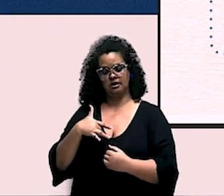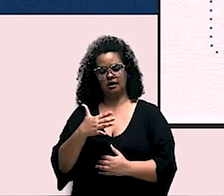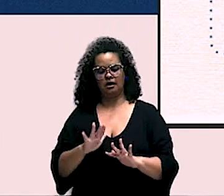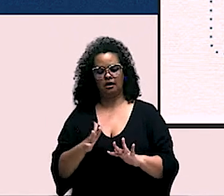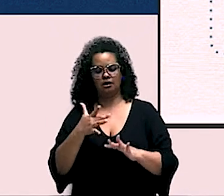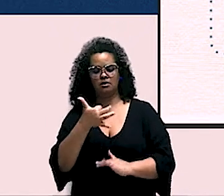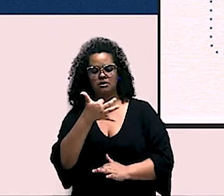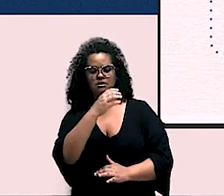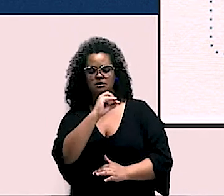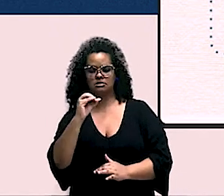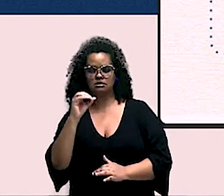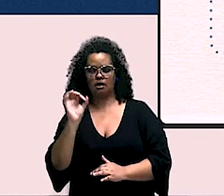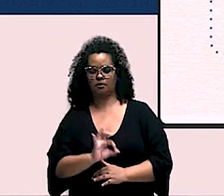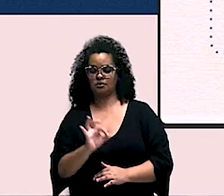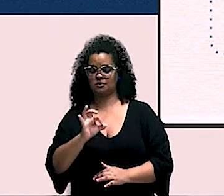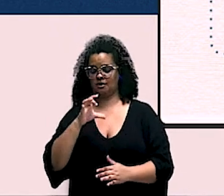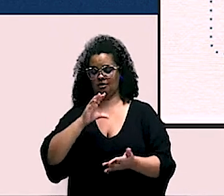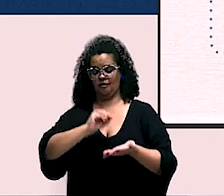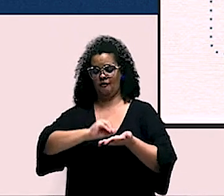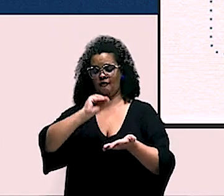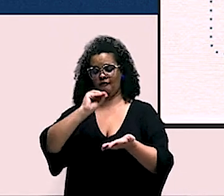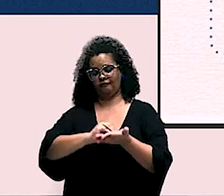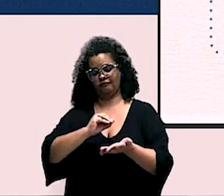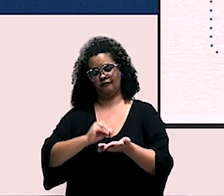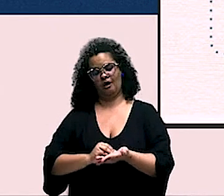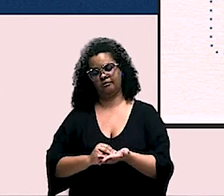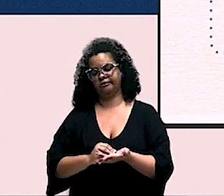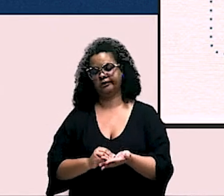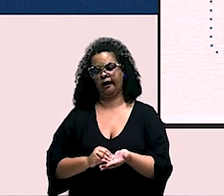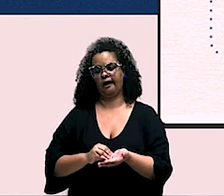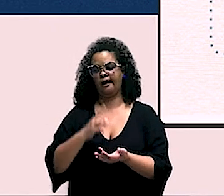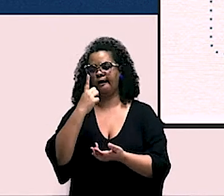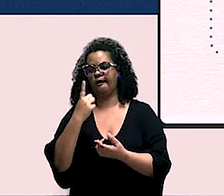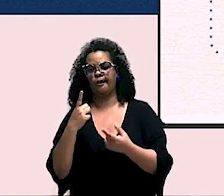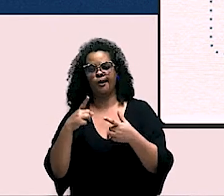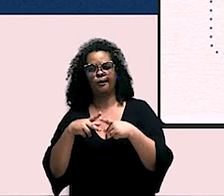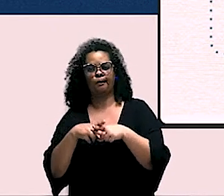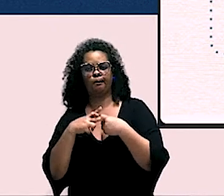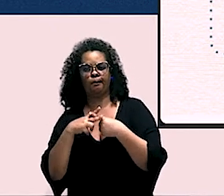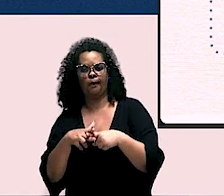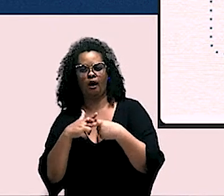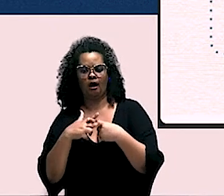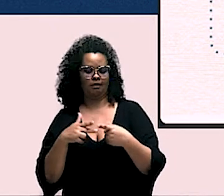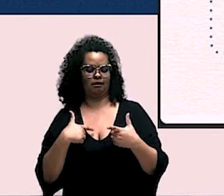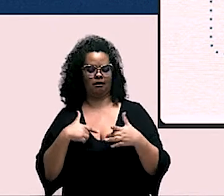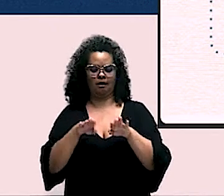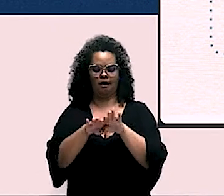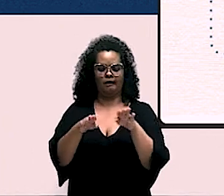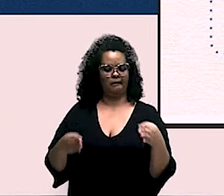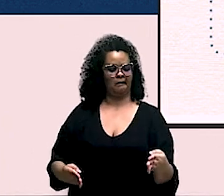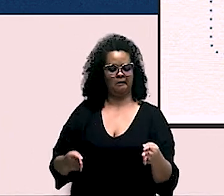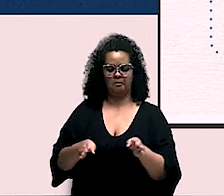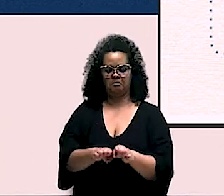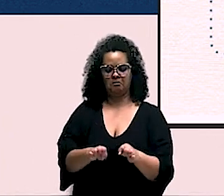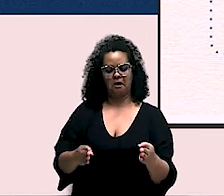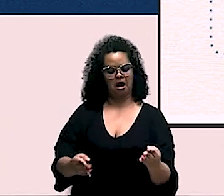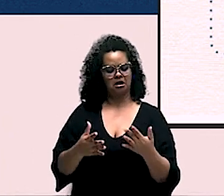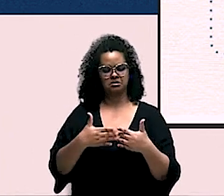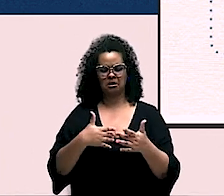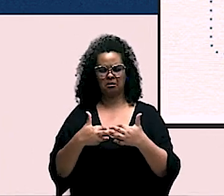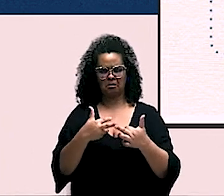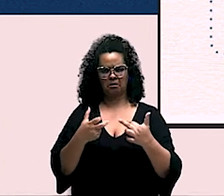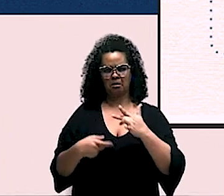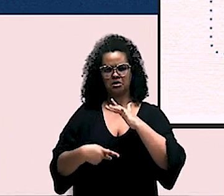das unidades possuem ausência de pelo menos um item essencial de instalação mobiliária e utensílio nas